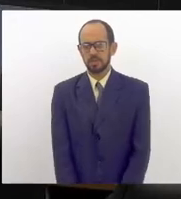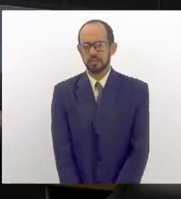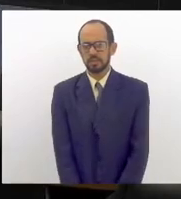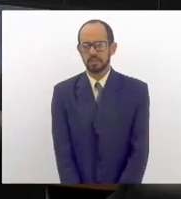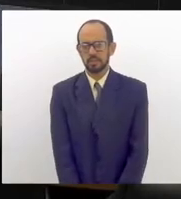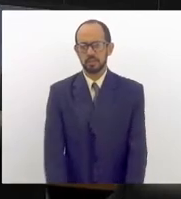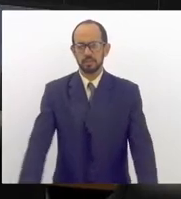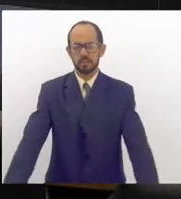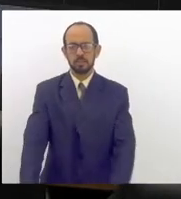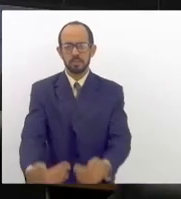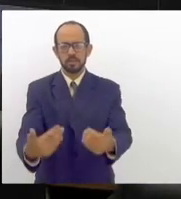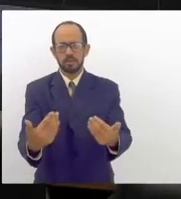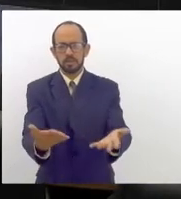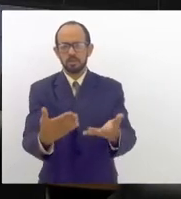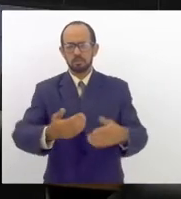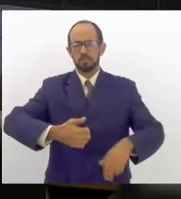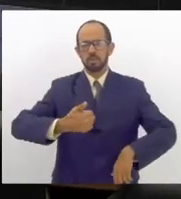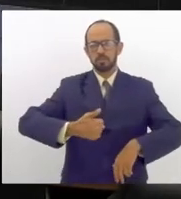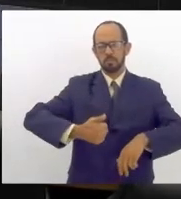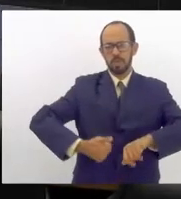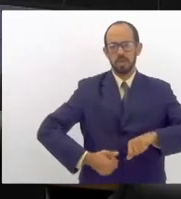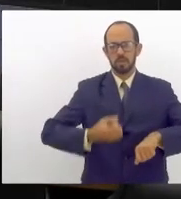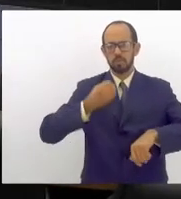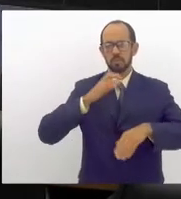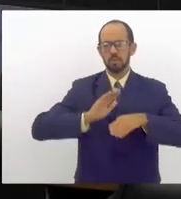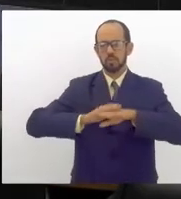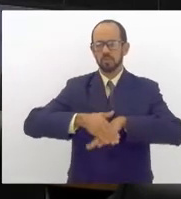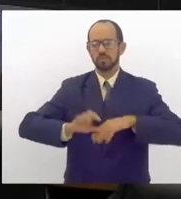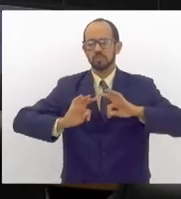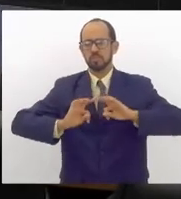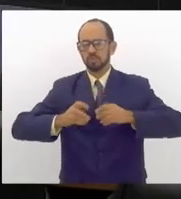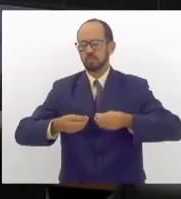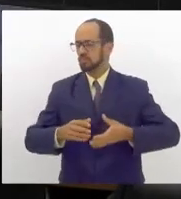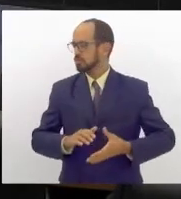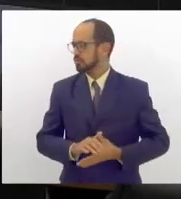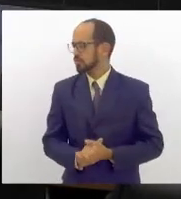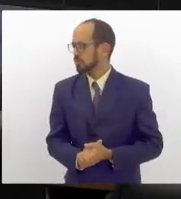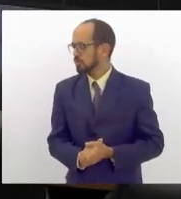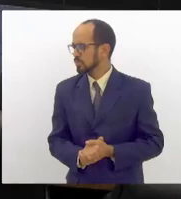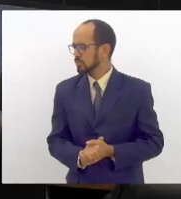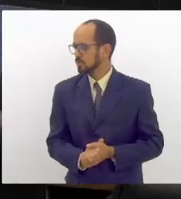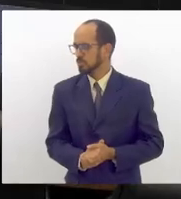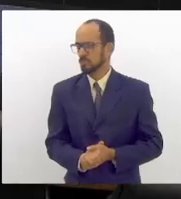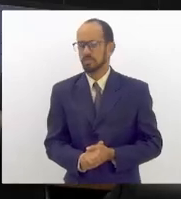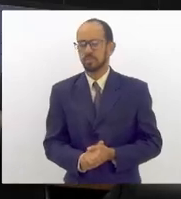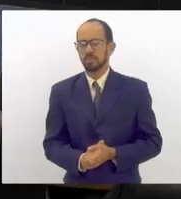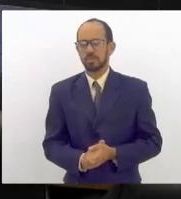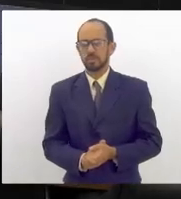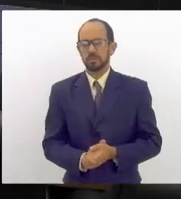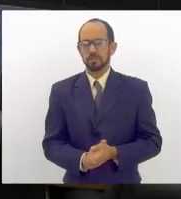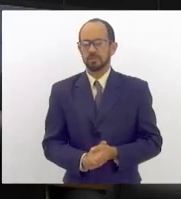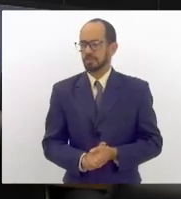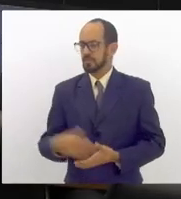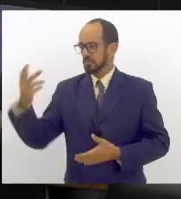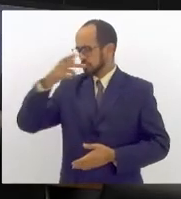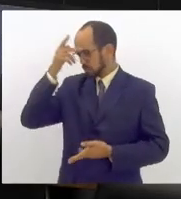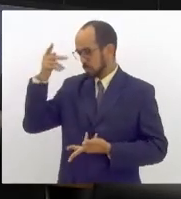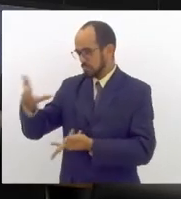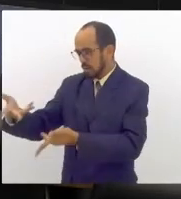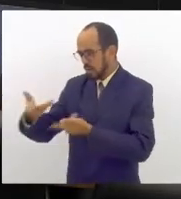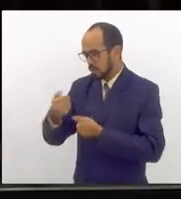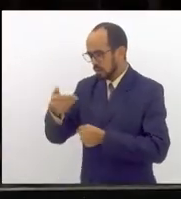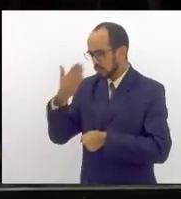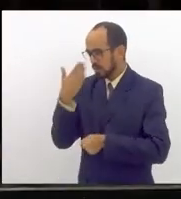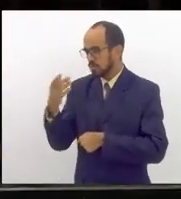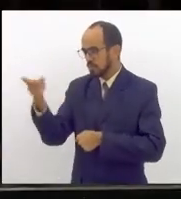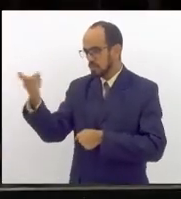é Primeiramente boa noite a todos e a todos eu não conhecia essa pessoa maravilhosa que está ali na minha